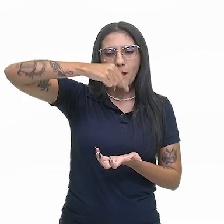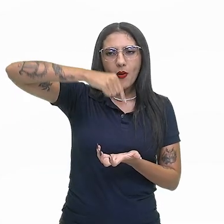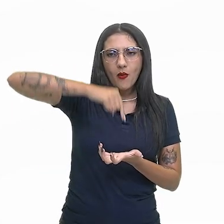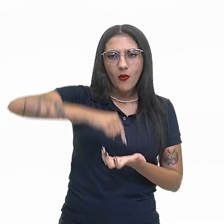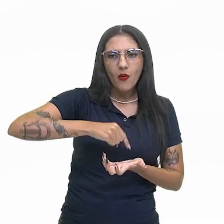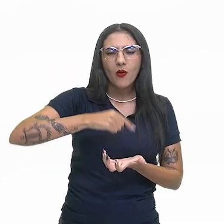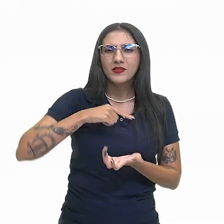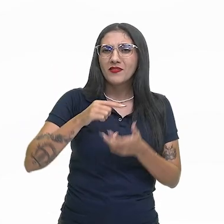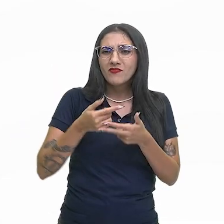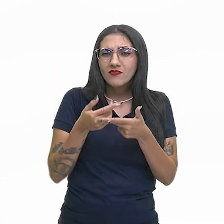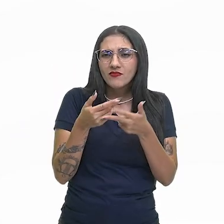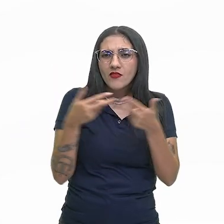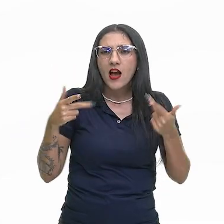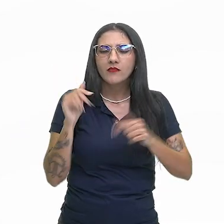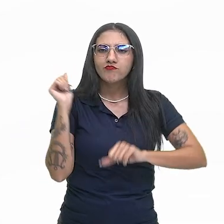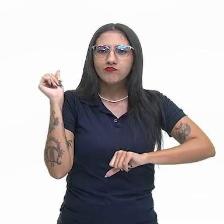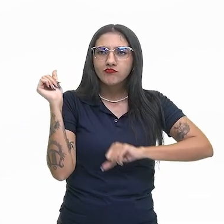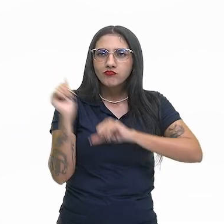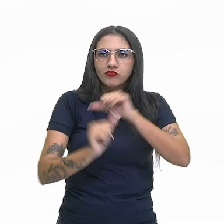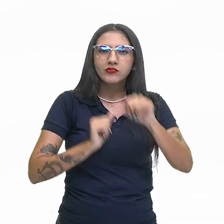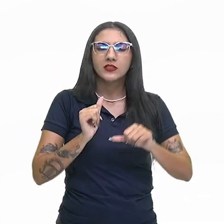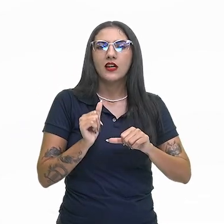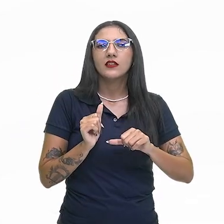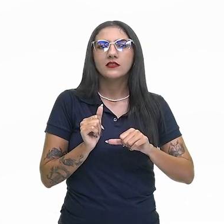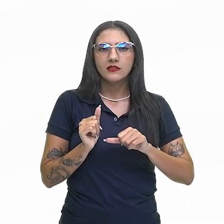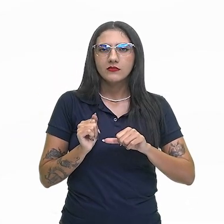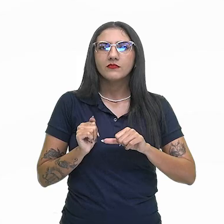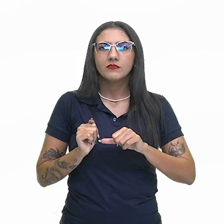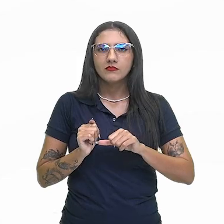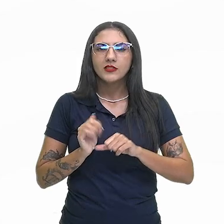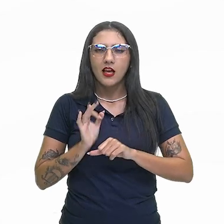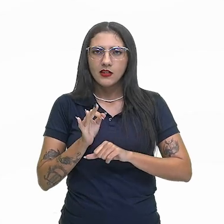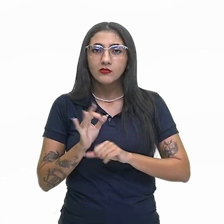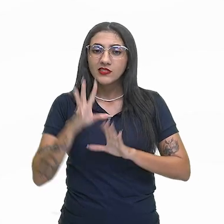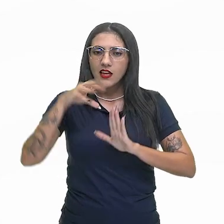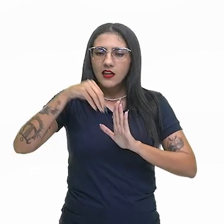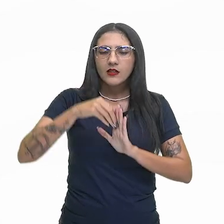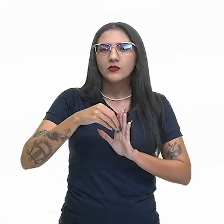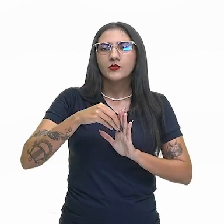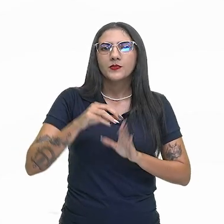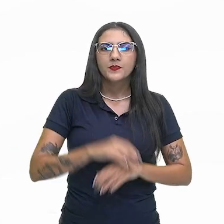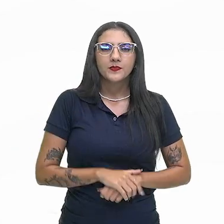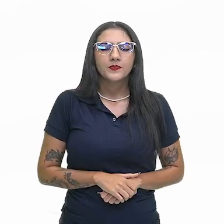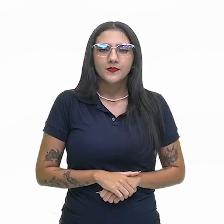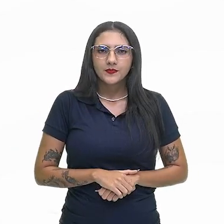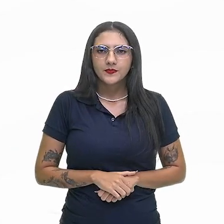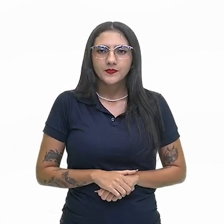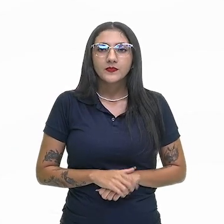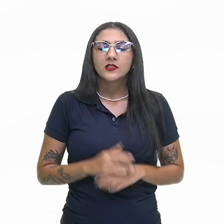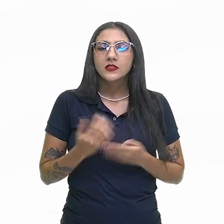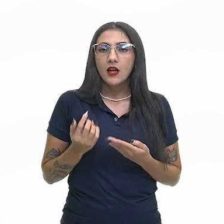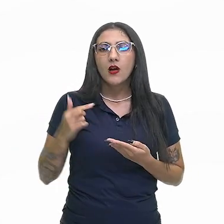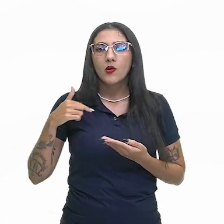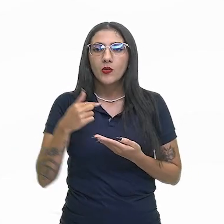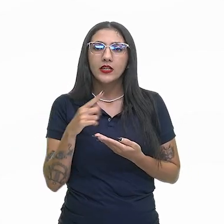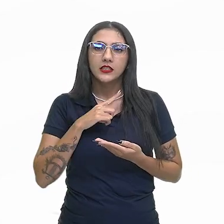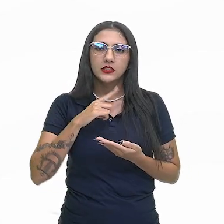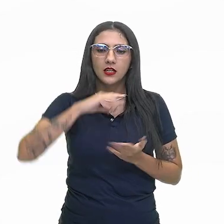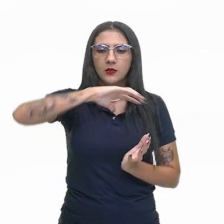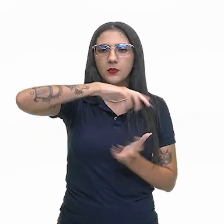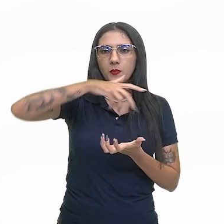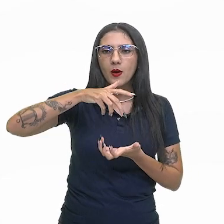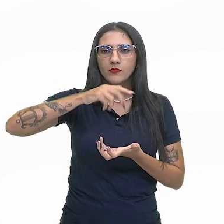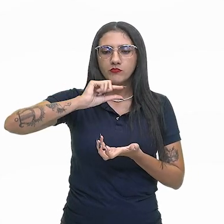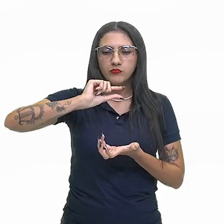muitas mudanças, ocorrem muitas mudanças no seu interior. Então a gente tem, pessoal, uma divisão do nosso planeta